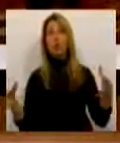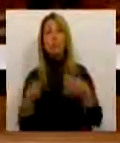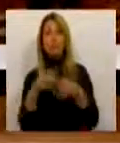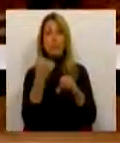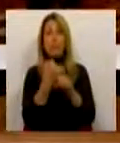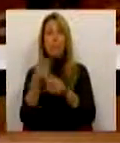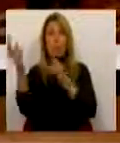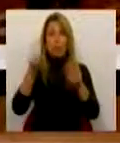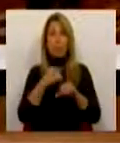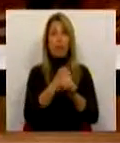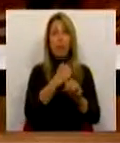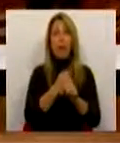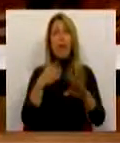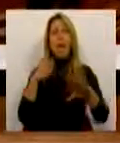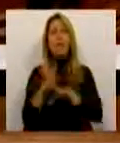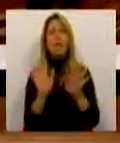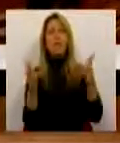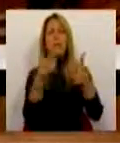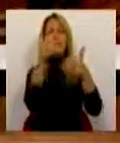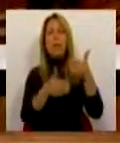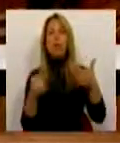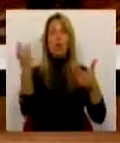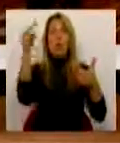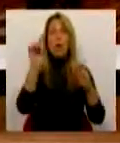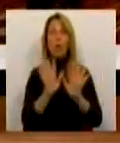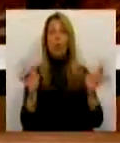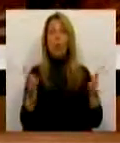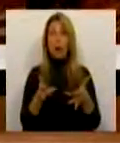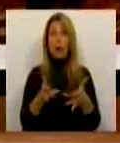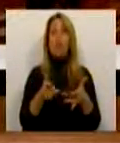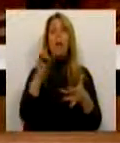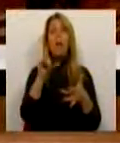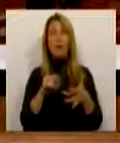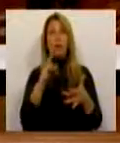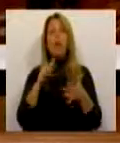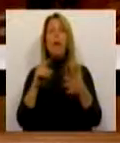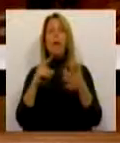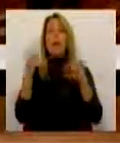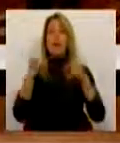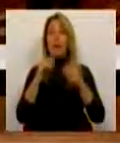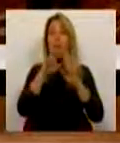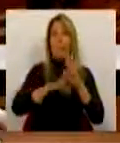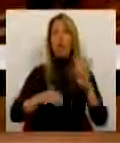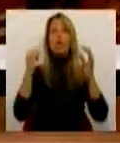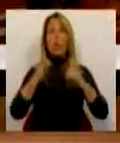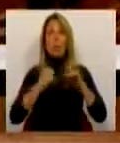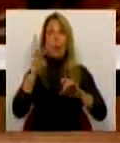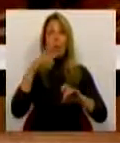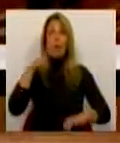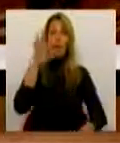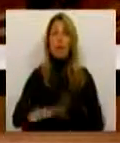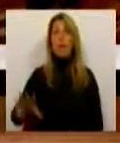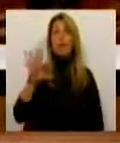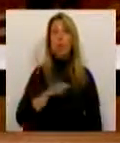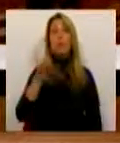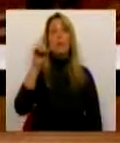destacados através de um site único da internet, bem como estabelecidas regras de cooperação entre autoridades nacionais e, nomeadamente, a Autoridade para as